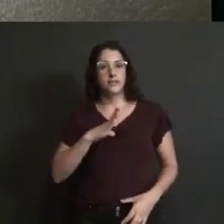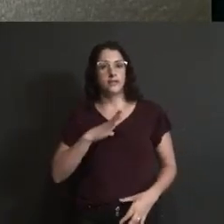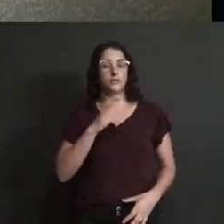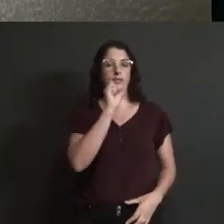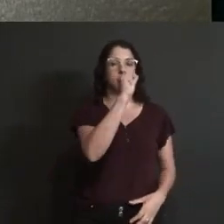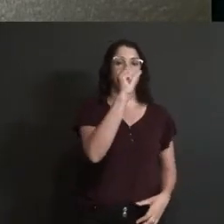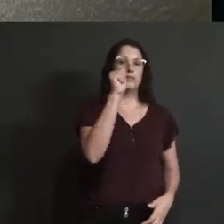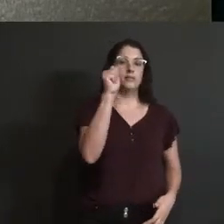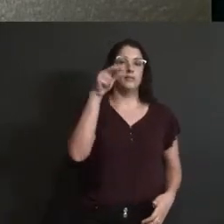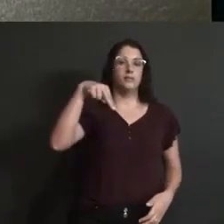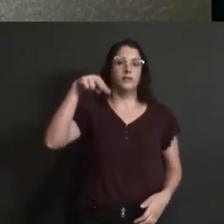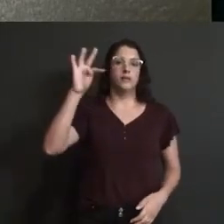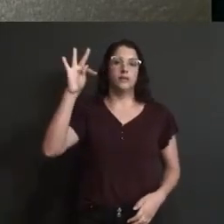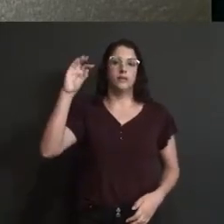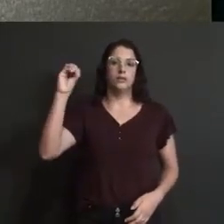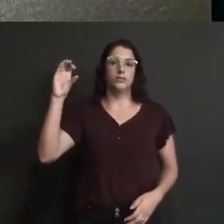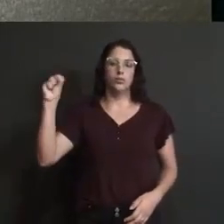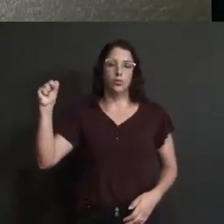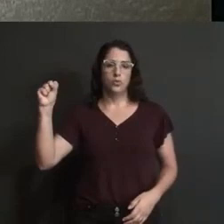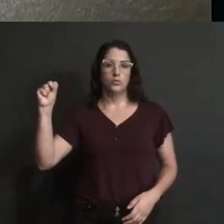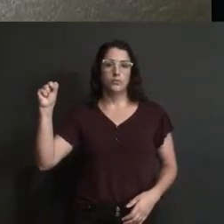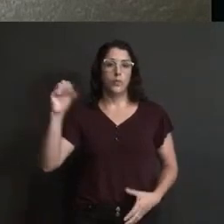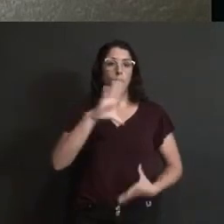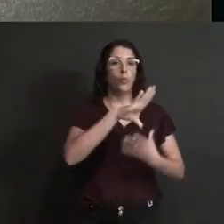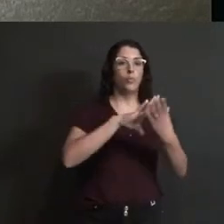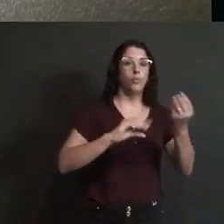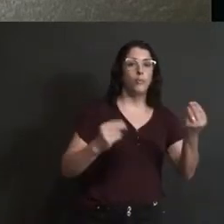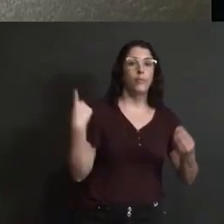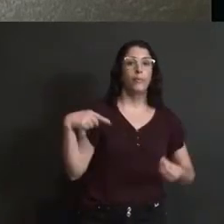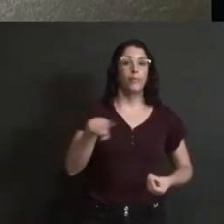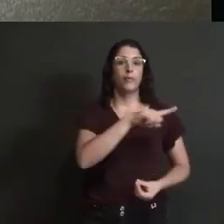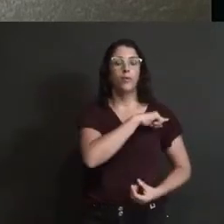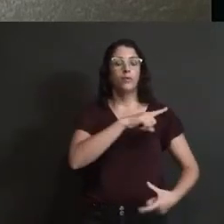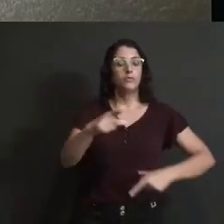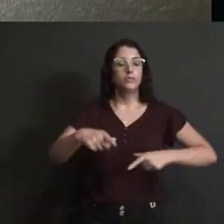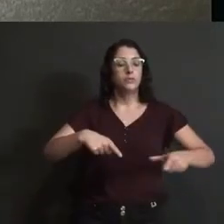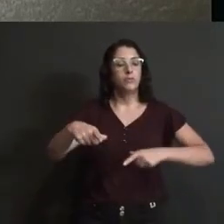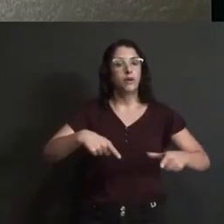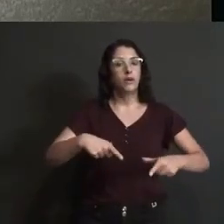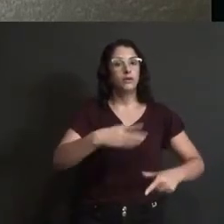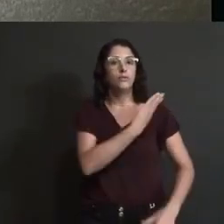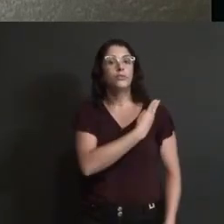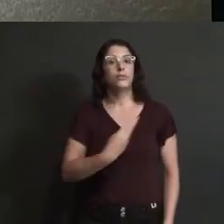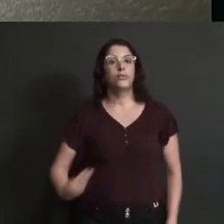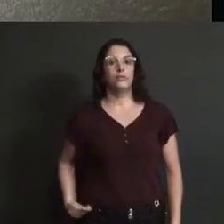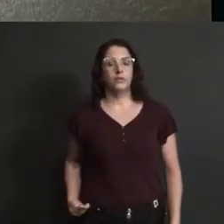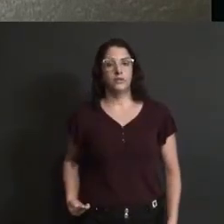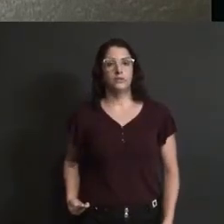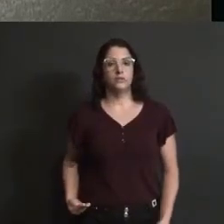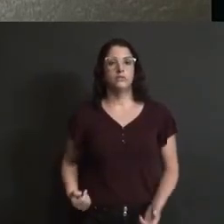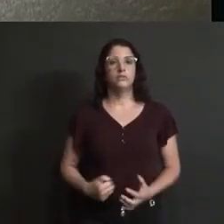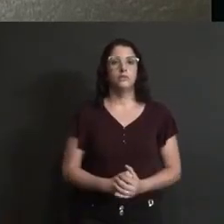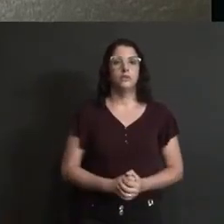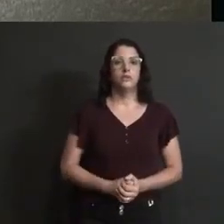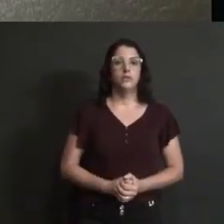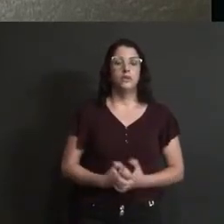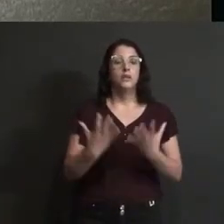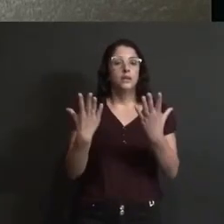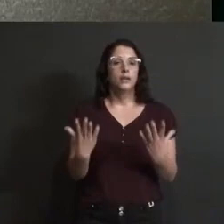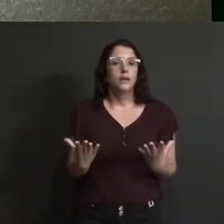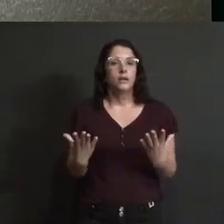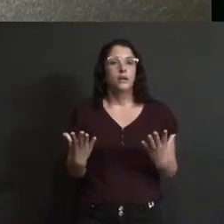aqui sobre governo. E eles ficaram tão impactados que eles querem